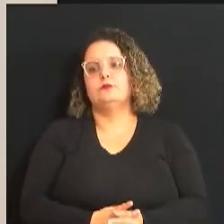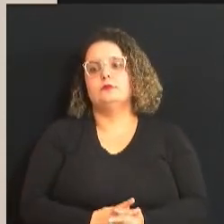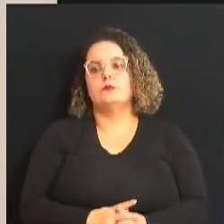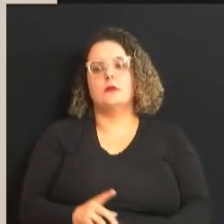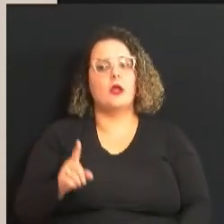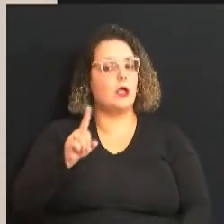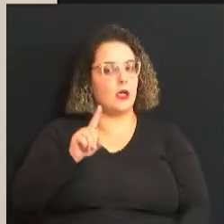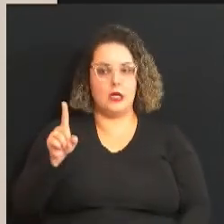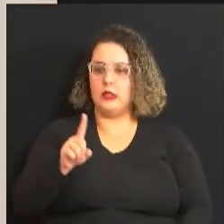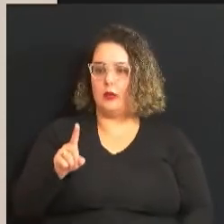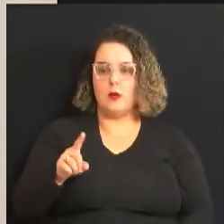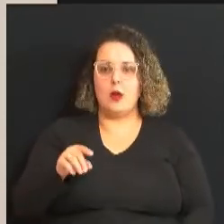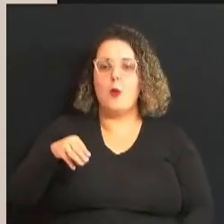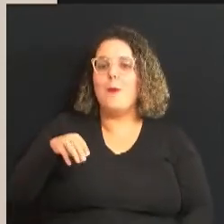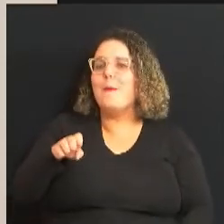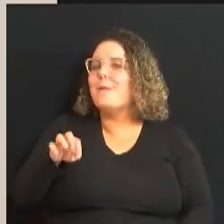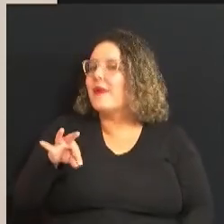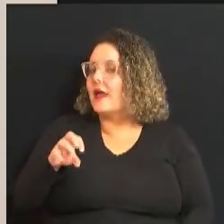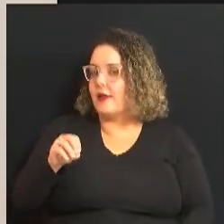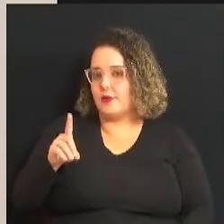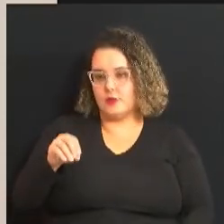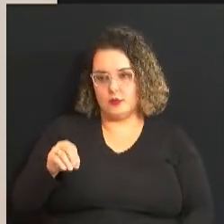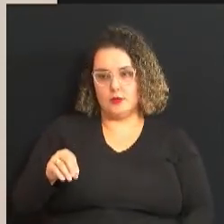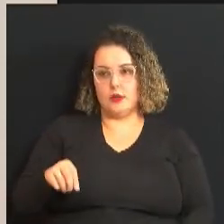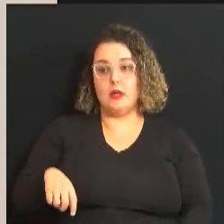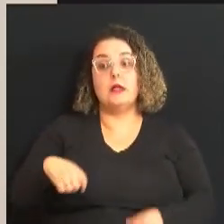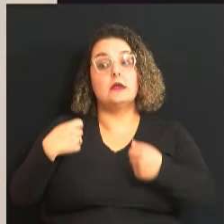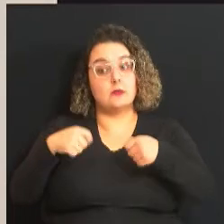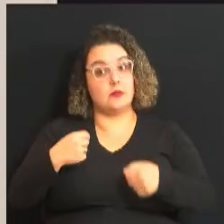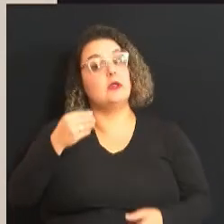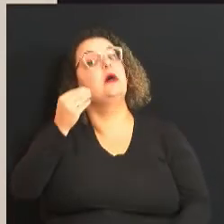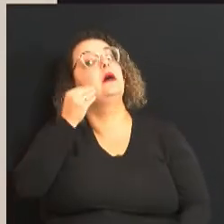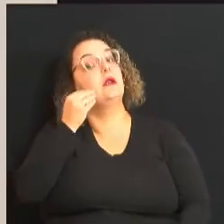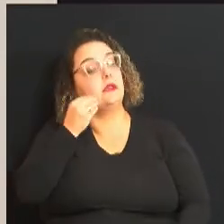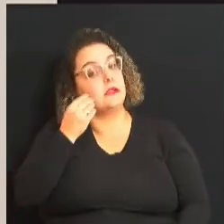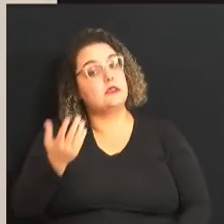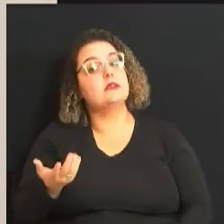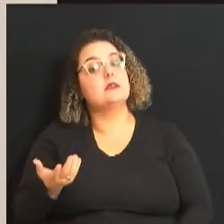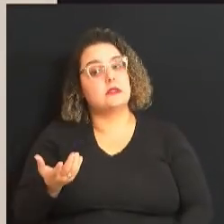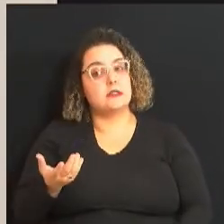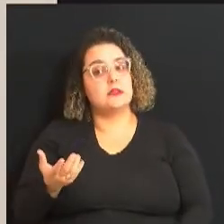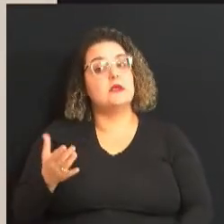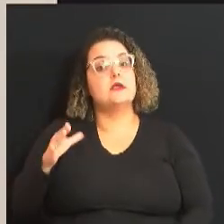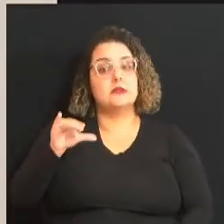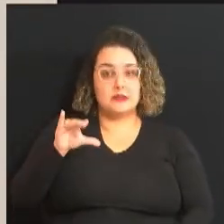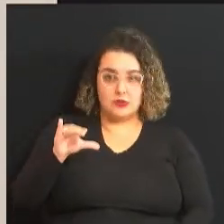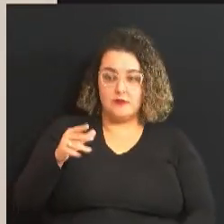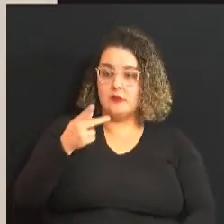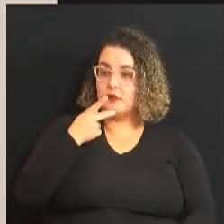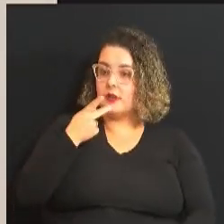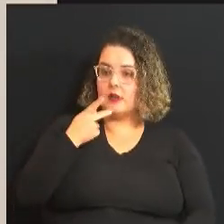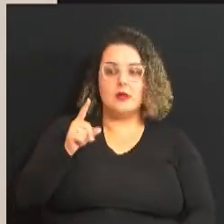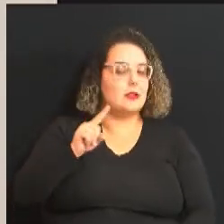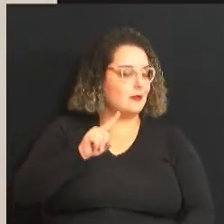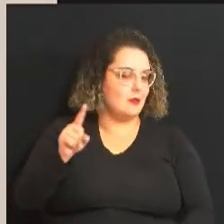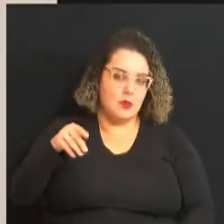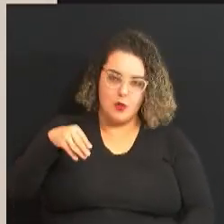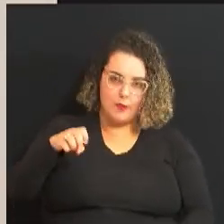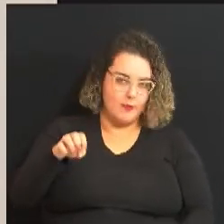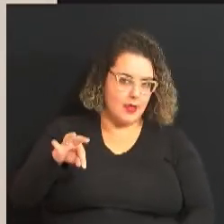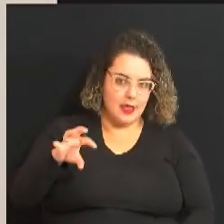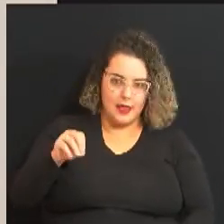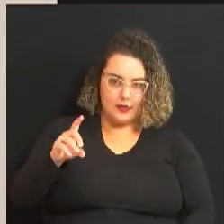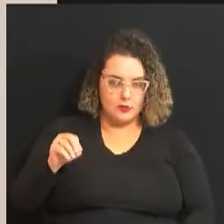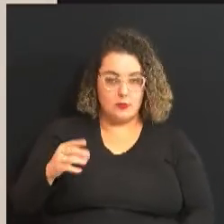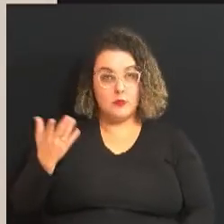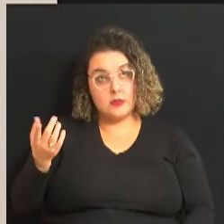considerado um método. Para a gente chamar de método, ele tem que ter sido testado, né, cientificamente falando. Não é um método, mas vamos imaginar